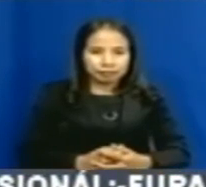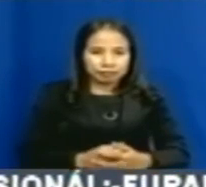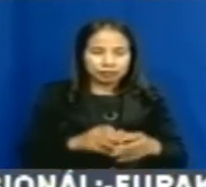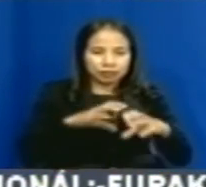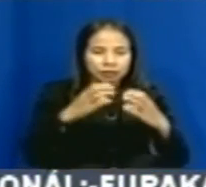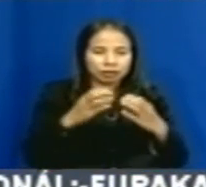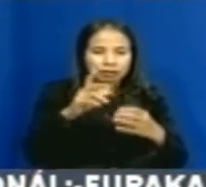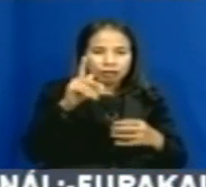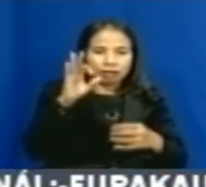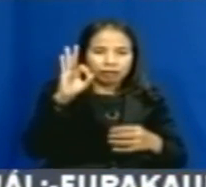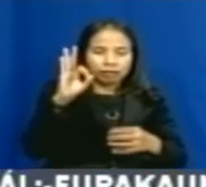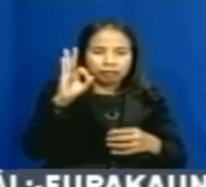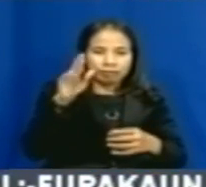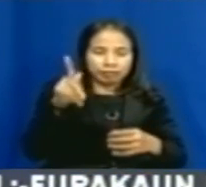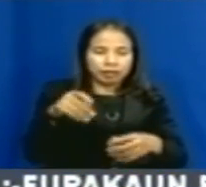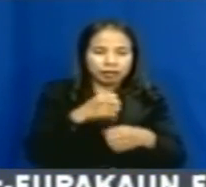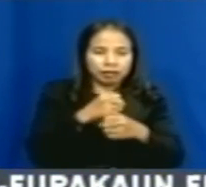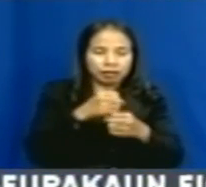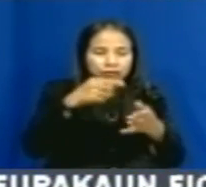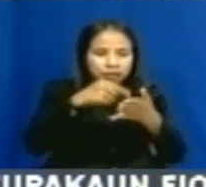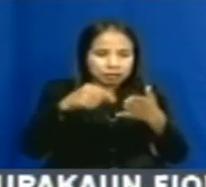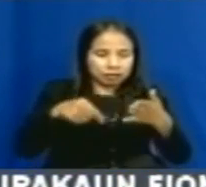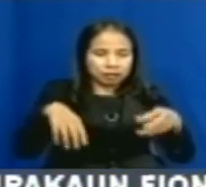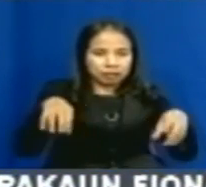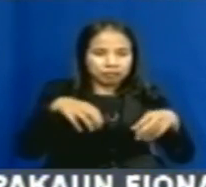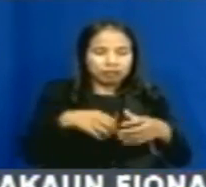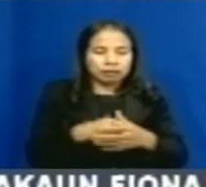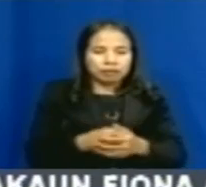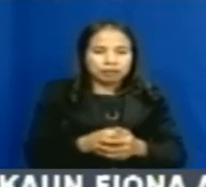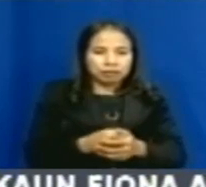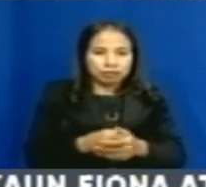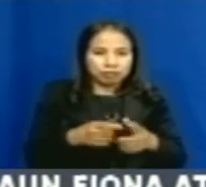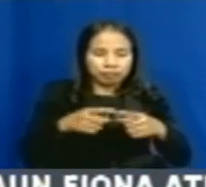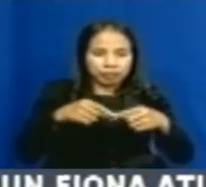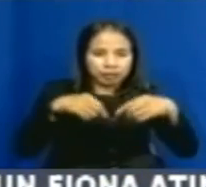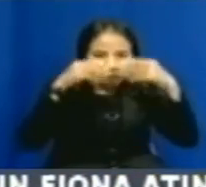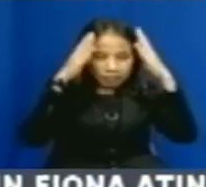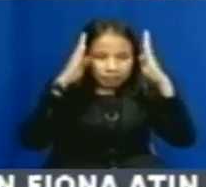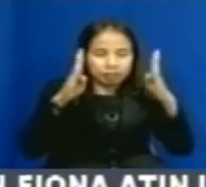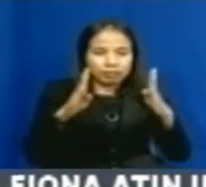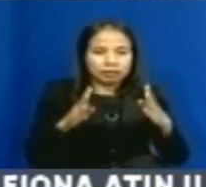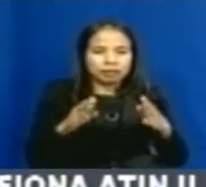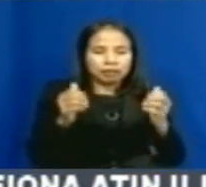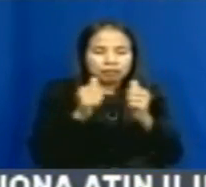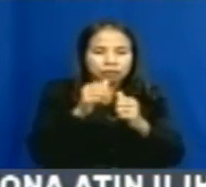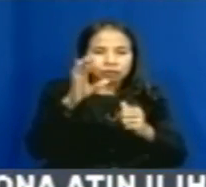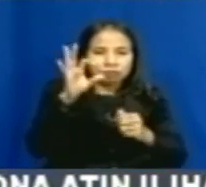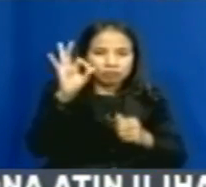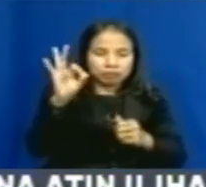Comissão Função Pública realiza posse no assinatura termo aceitação para profissionais senhores na INSEA.